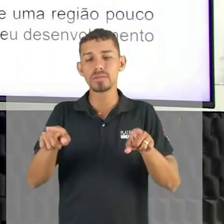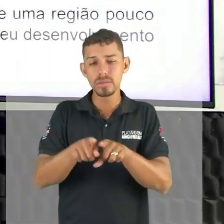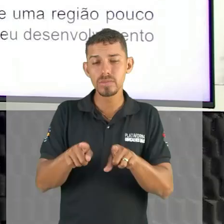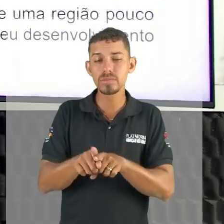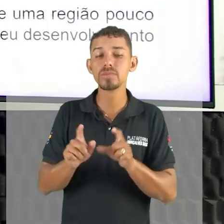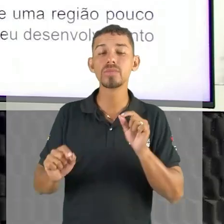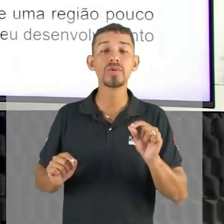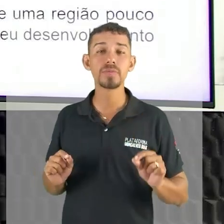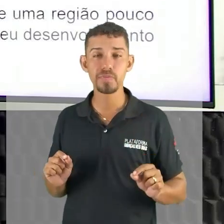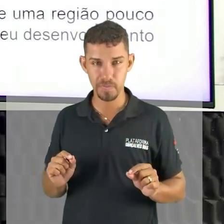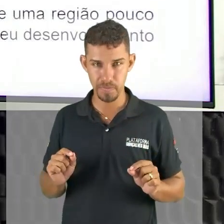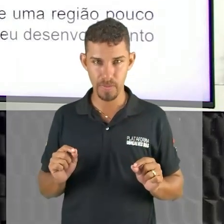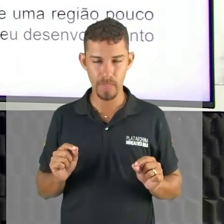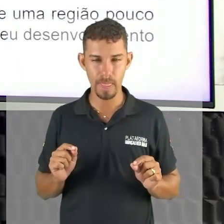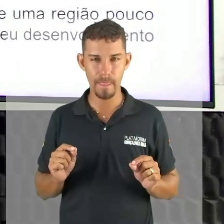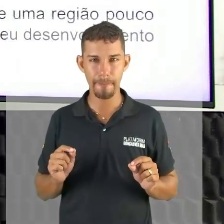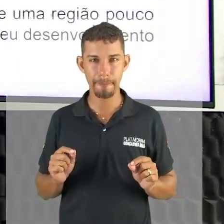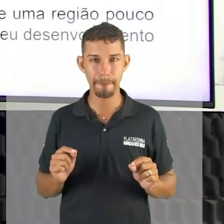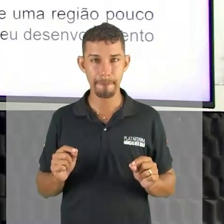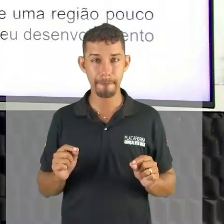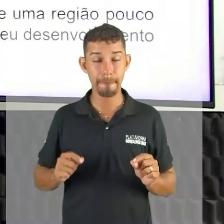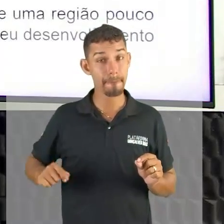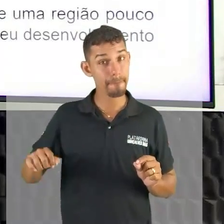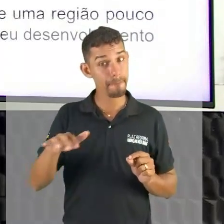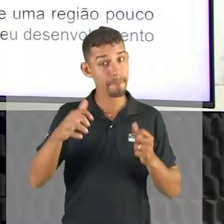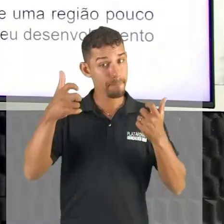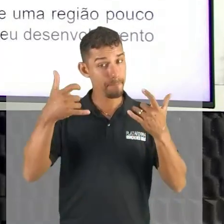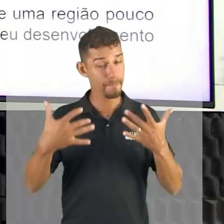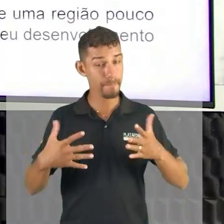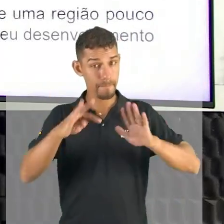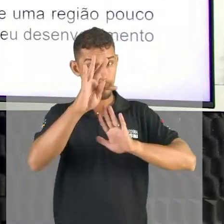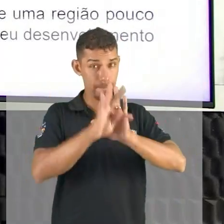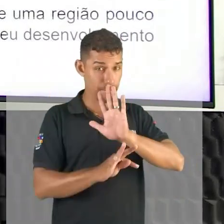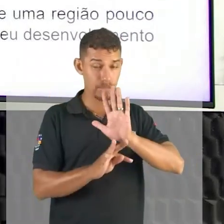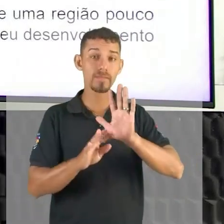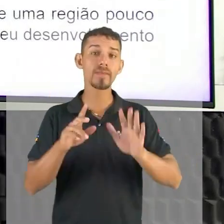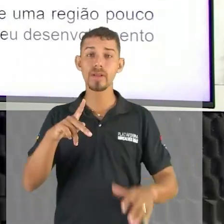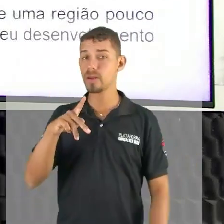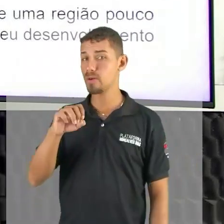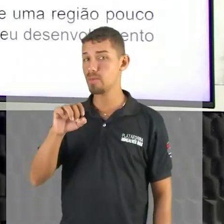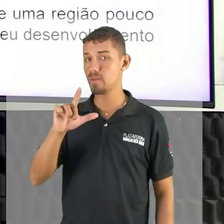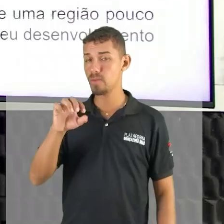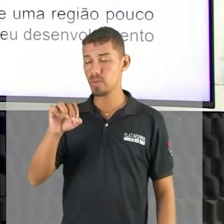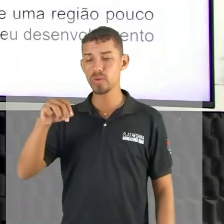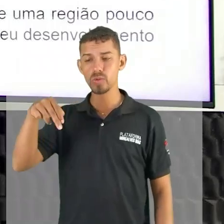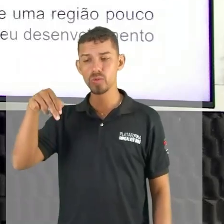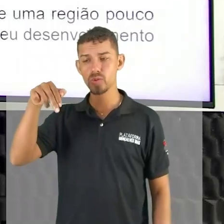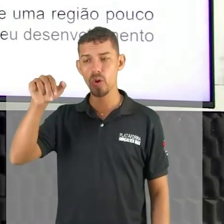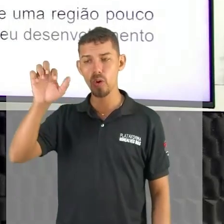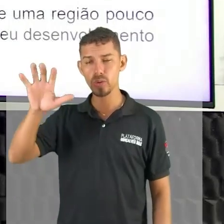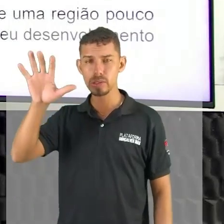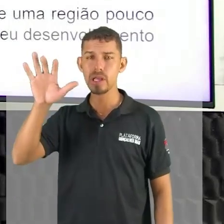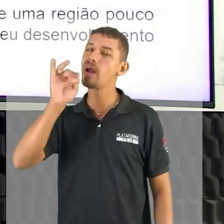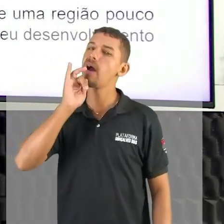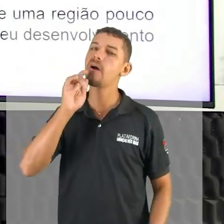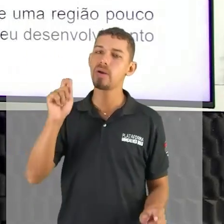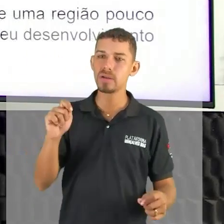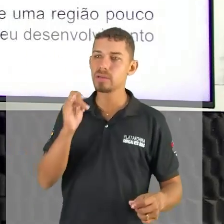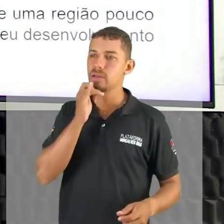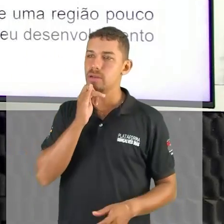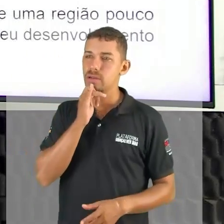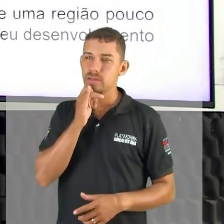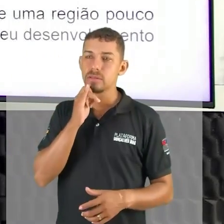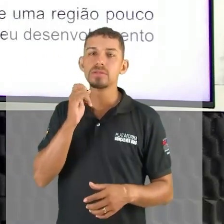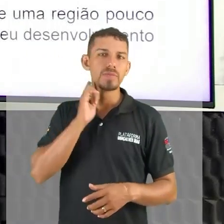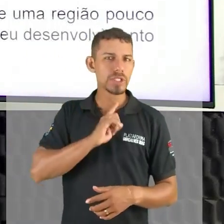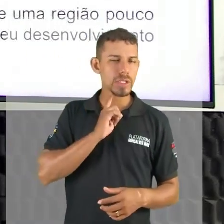olha só, no cenário que trata o texto, que é aquela questão do Polo Norte, a exploração de jazidas de petróleo, bem como de minérios,